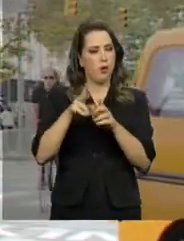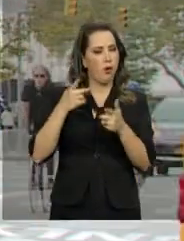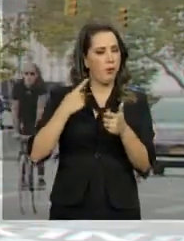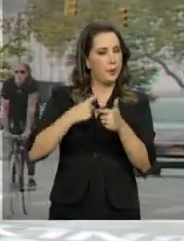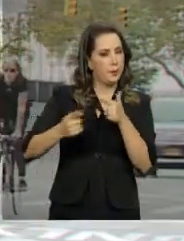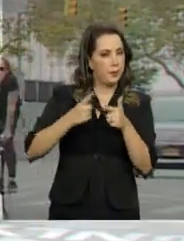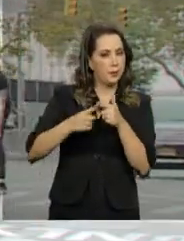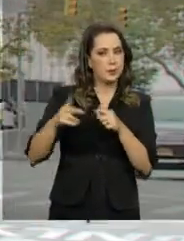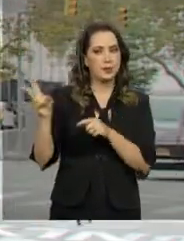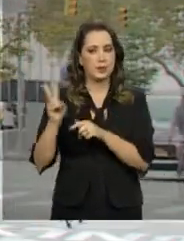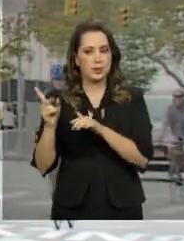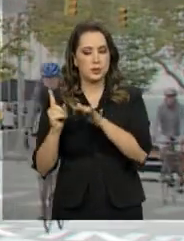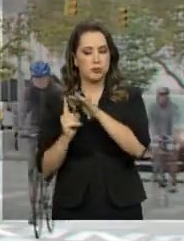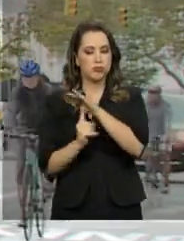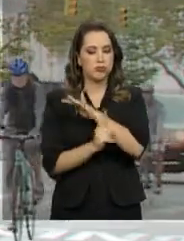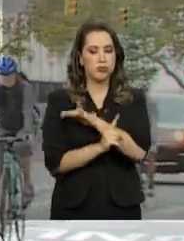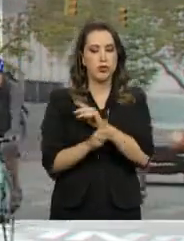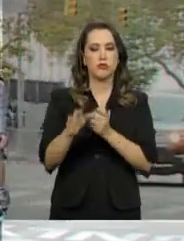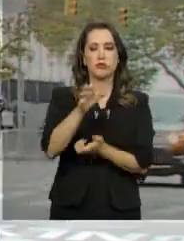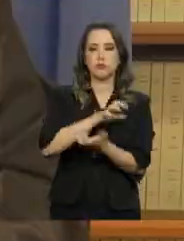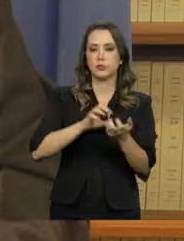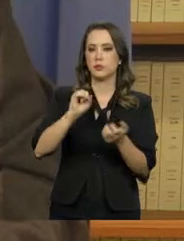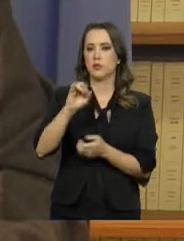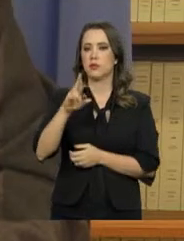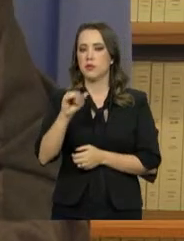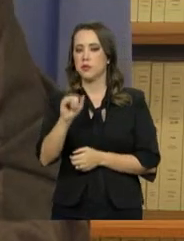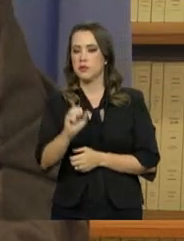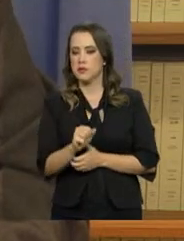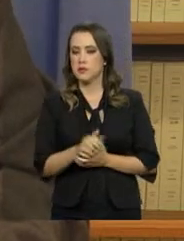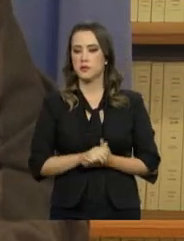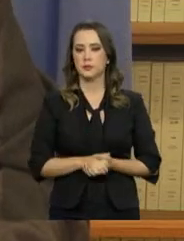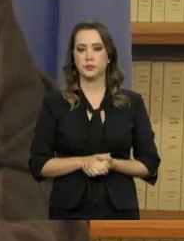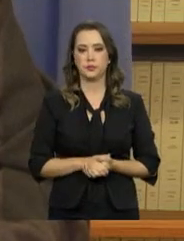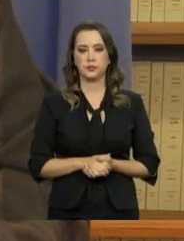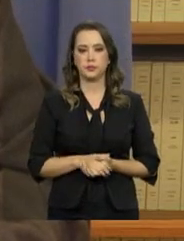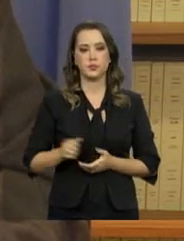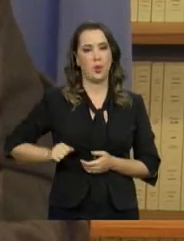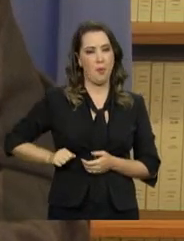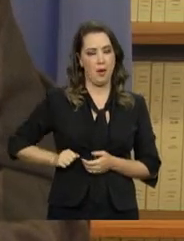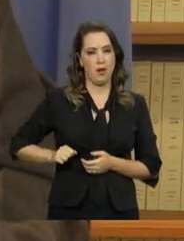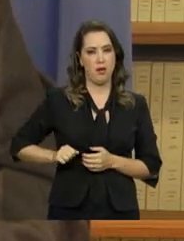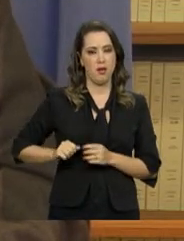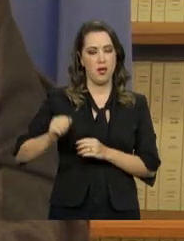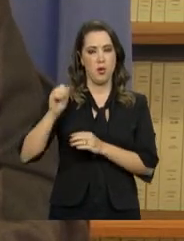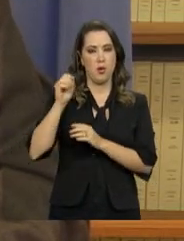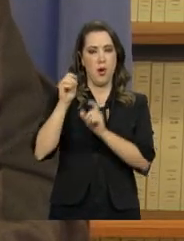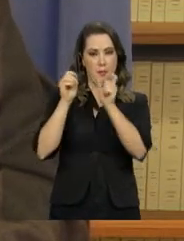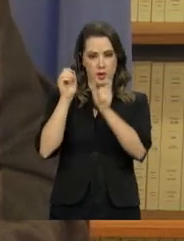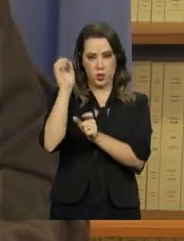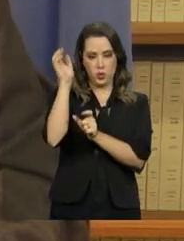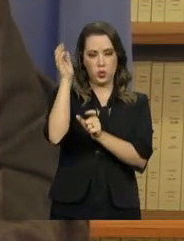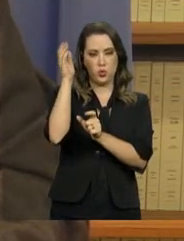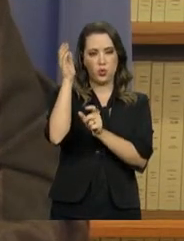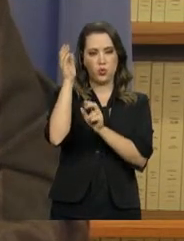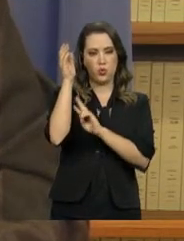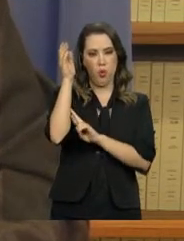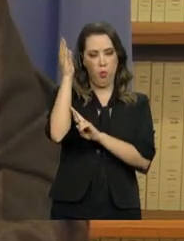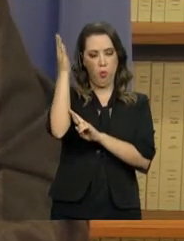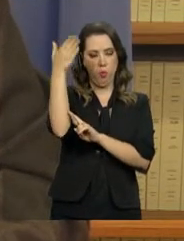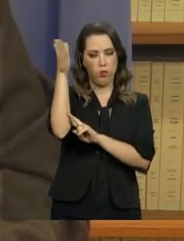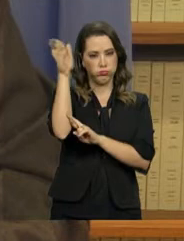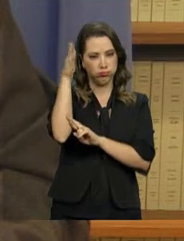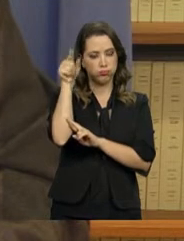a crise na venezuela ea guerra na síria segundo o embaixador mauro vieira a lei nacional brasileira é uma